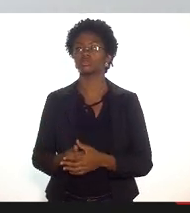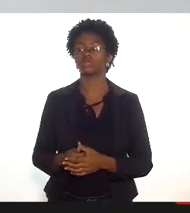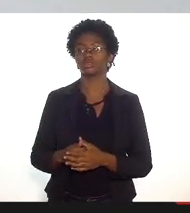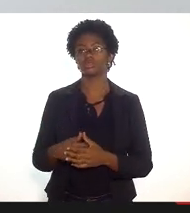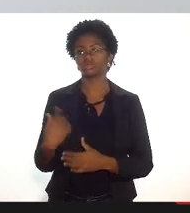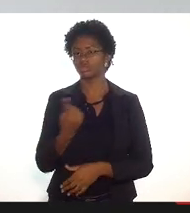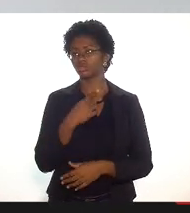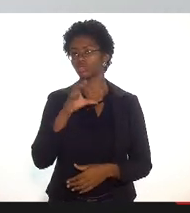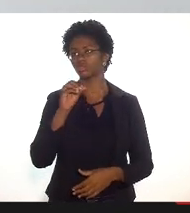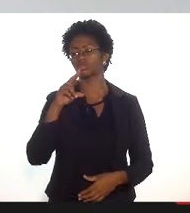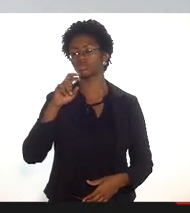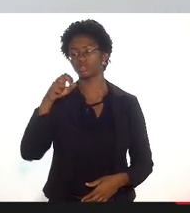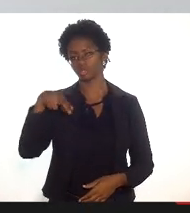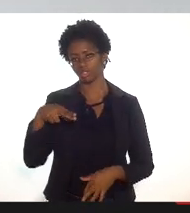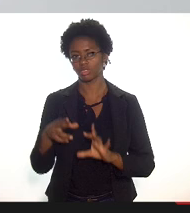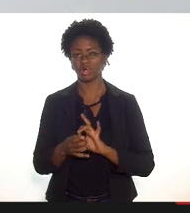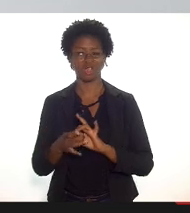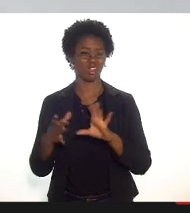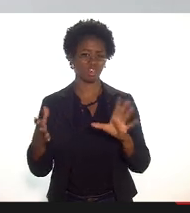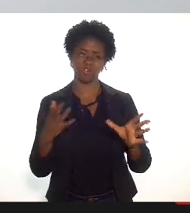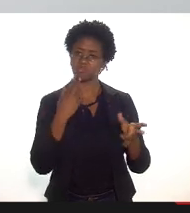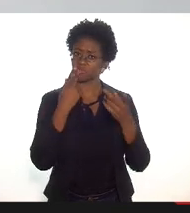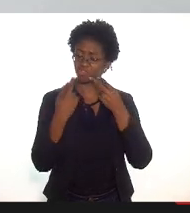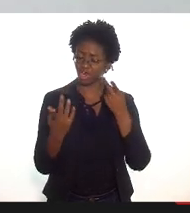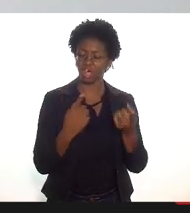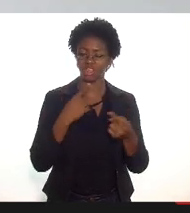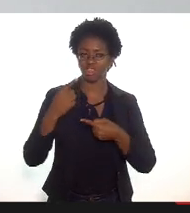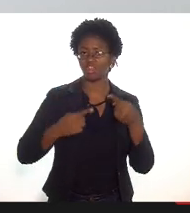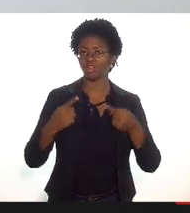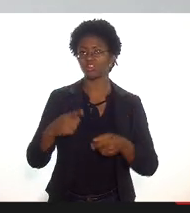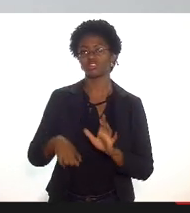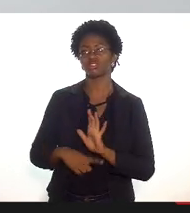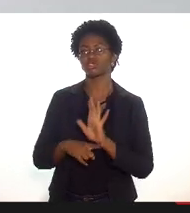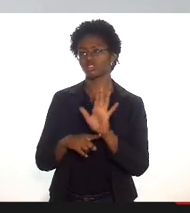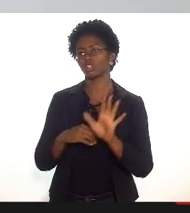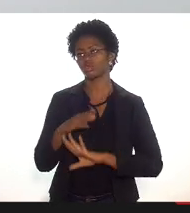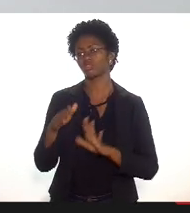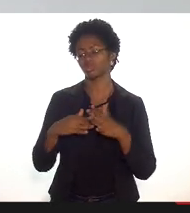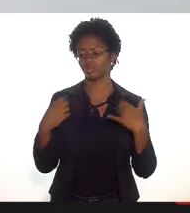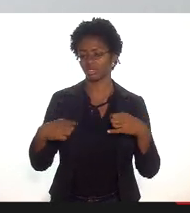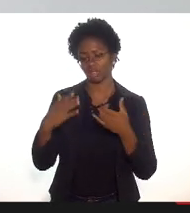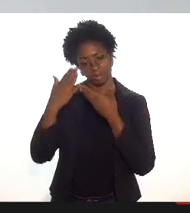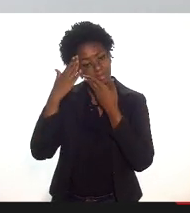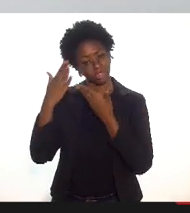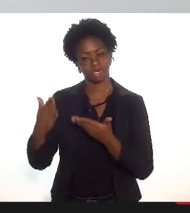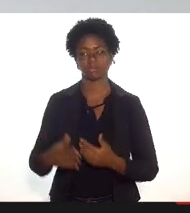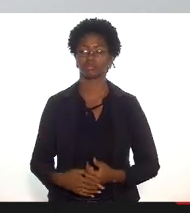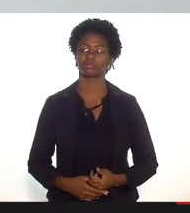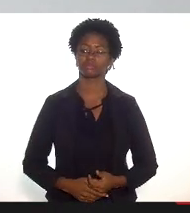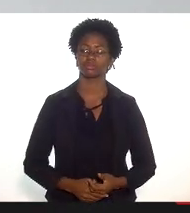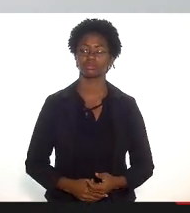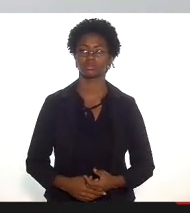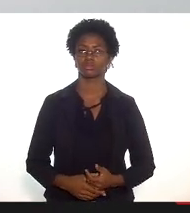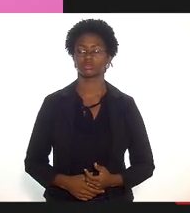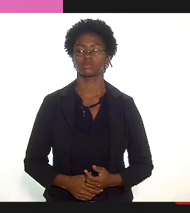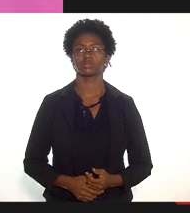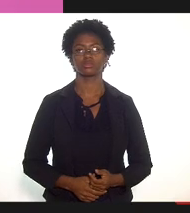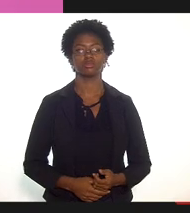Regional está à disposição dos senhores para poder estar ajudando no que precisar, tá? Muito obrigada. Muito